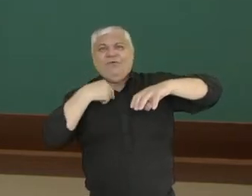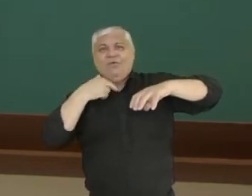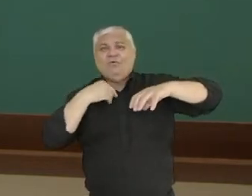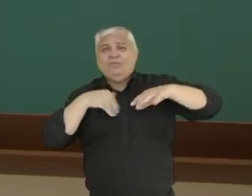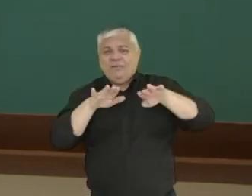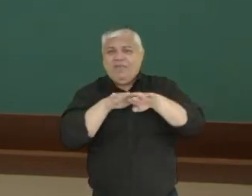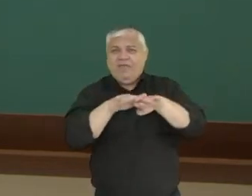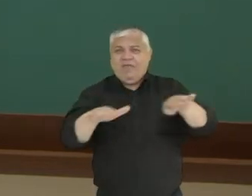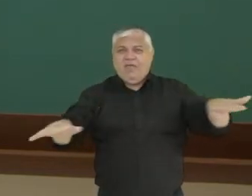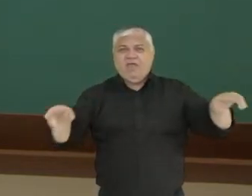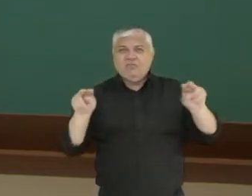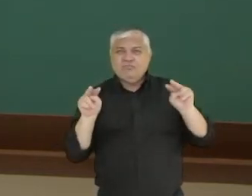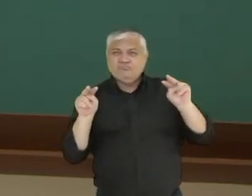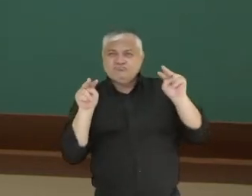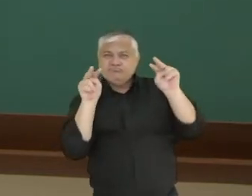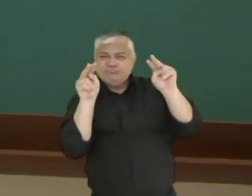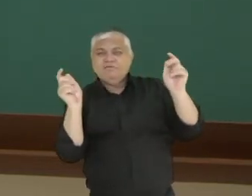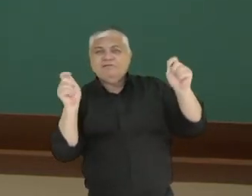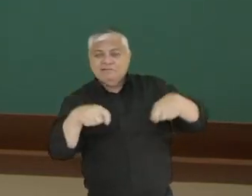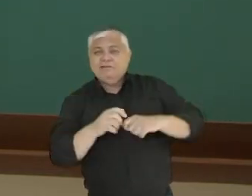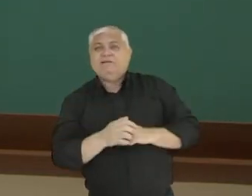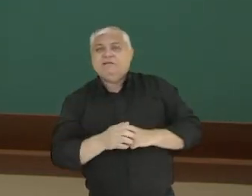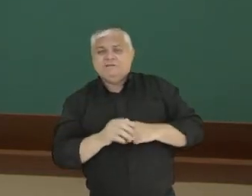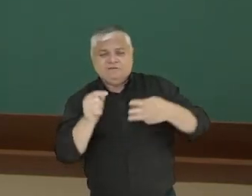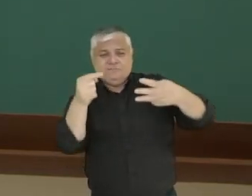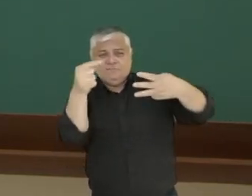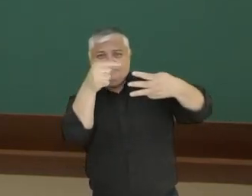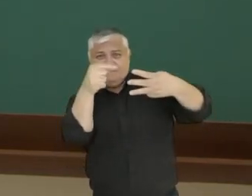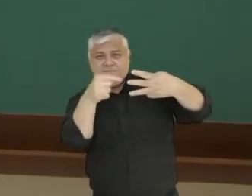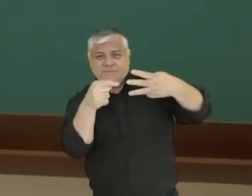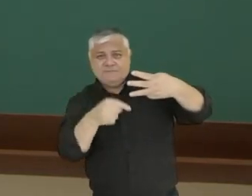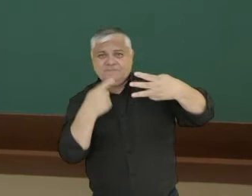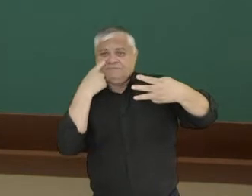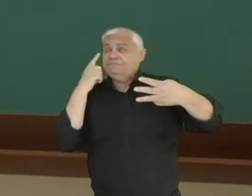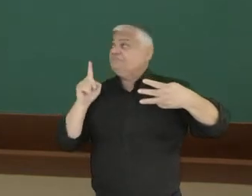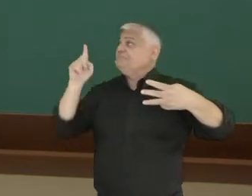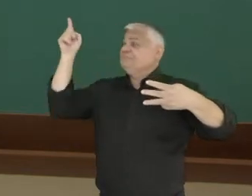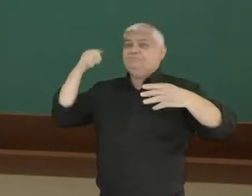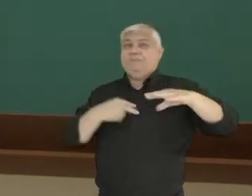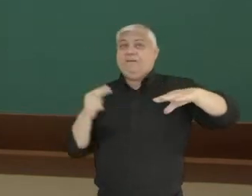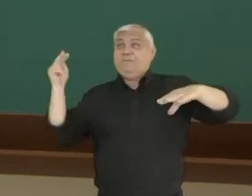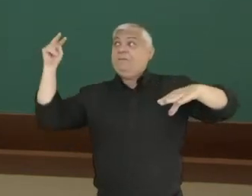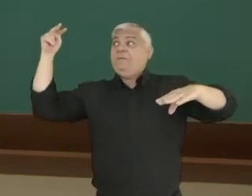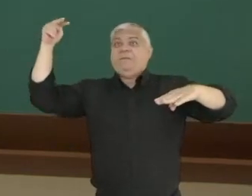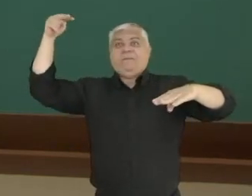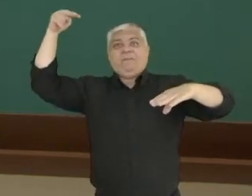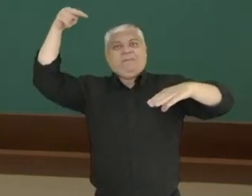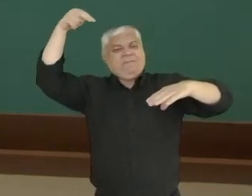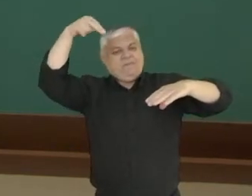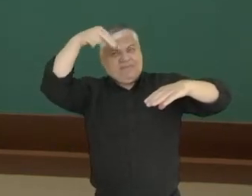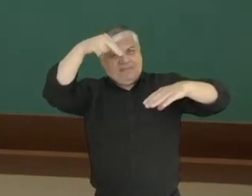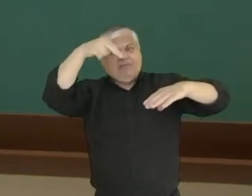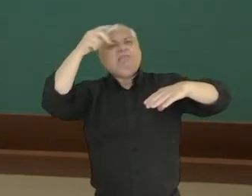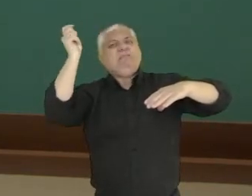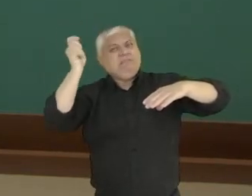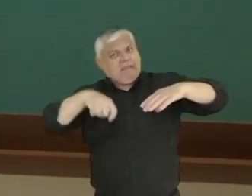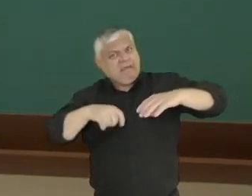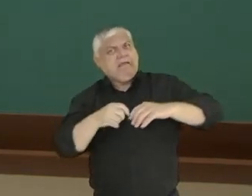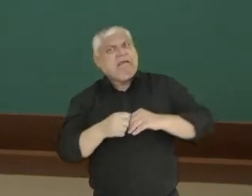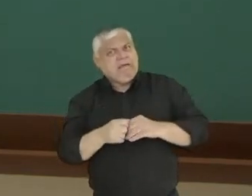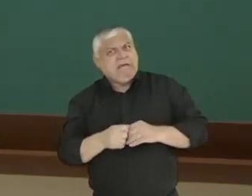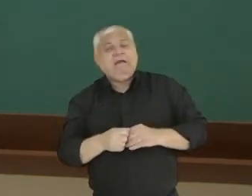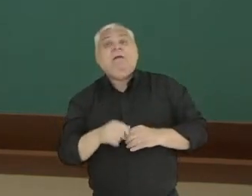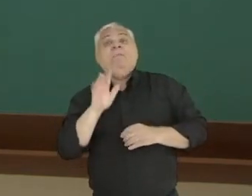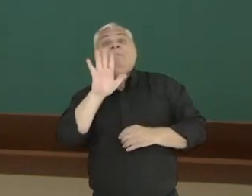nós podemos, ao realizar essas imagens vistas de cima, nós também teremos que ter